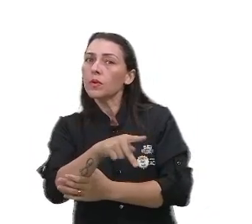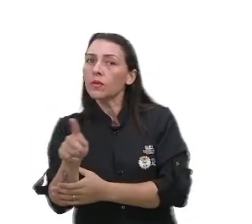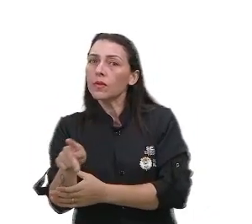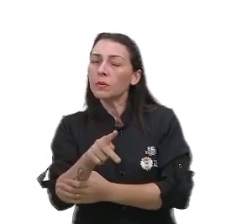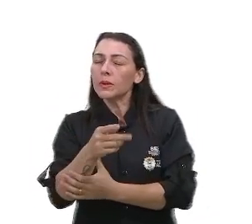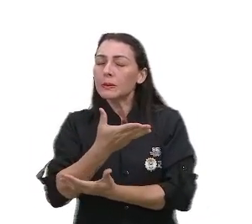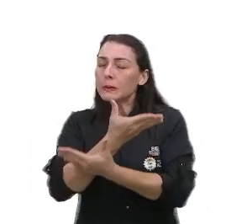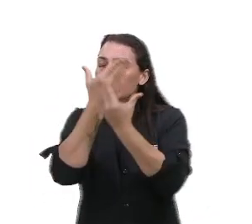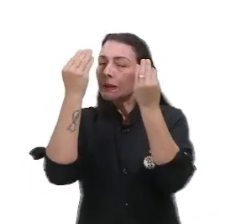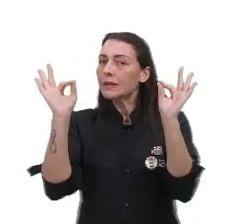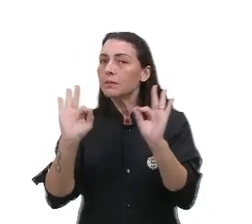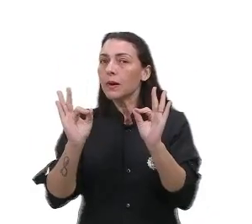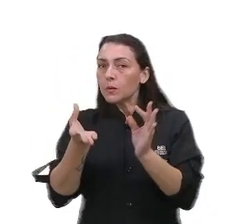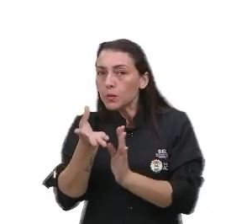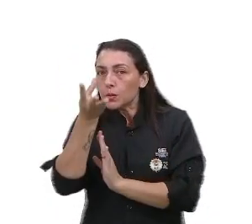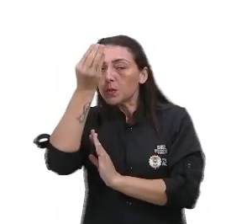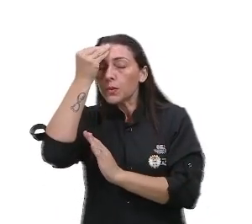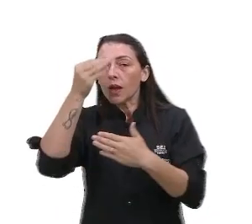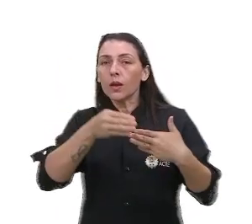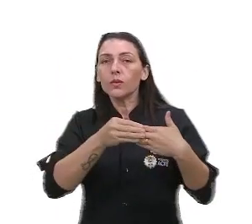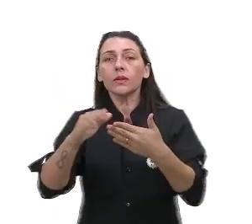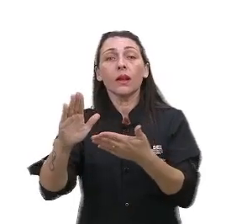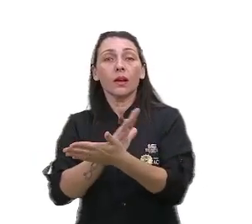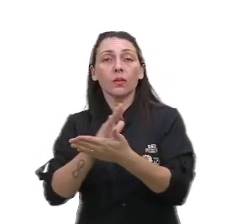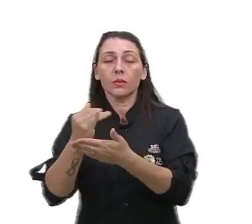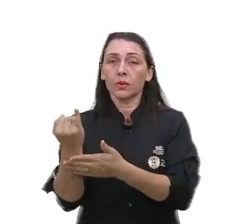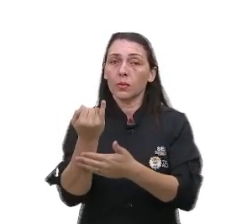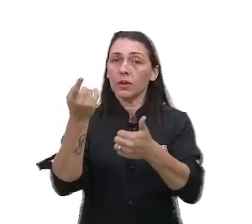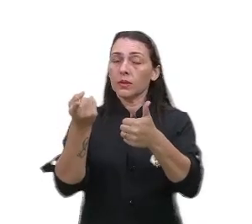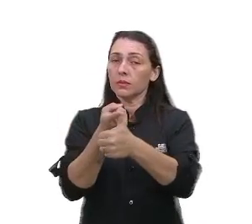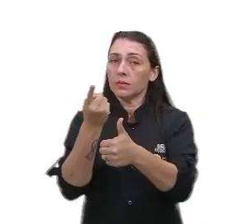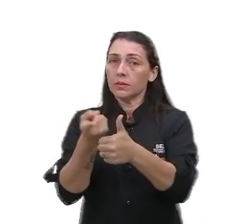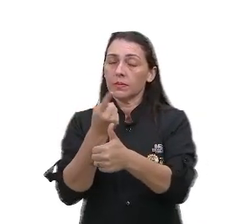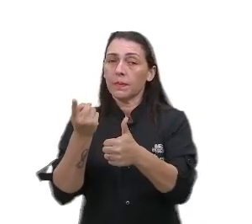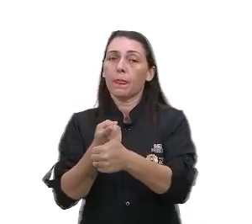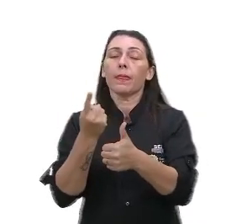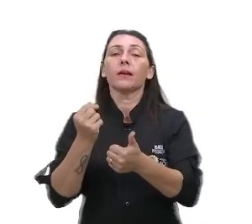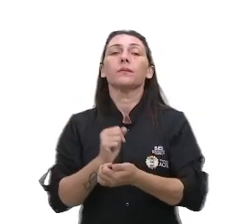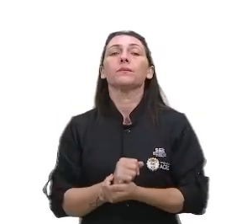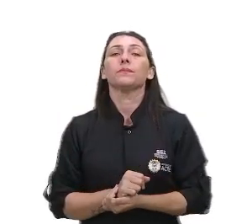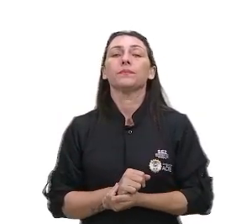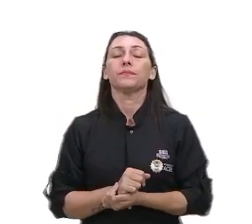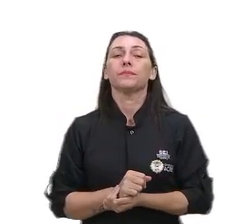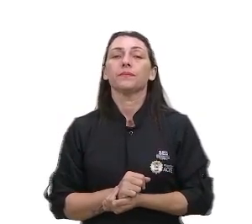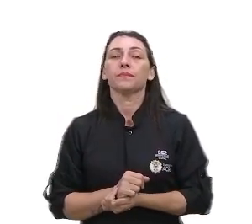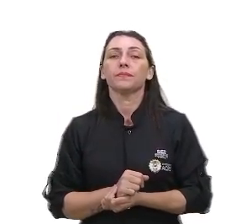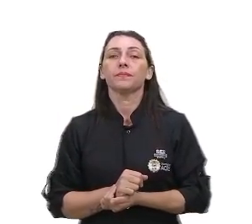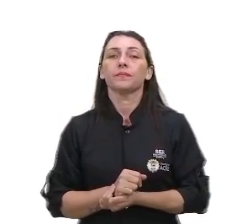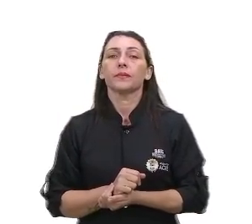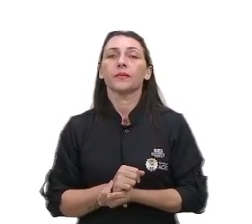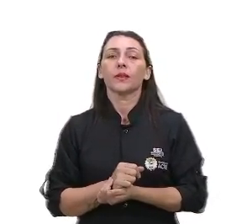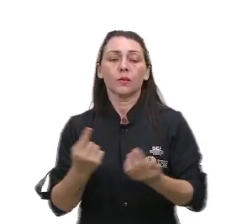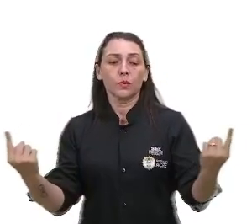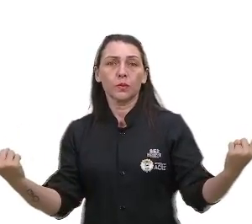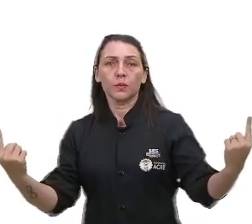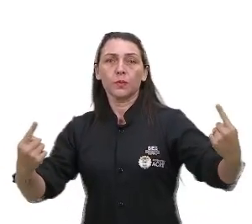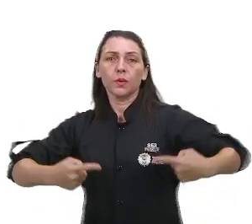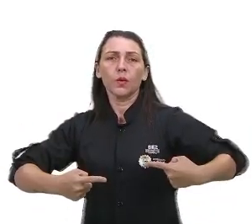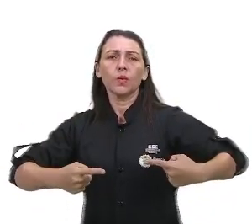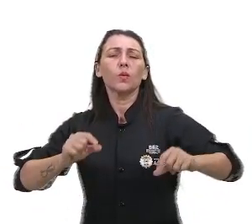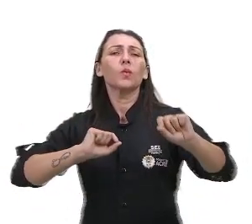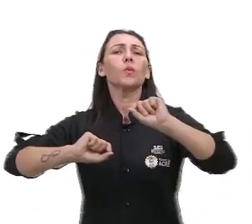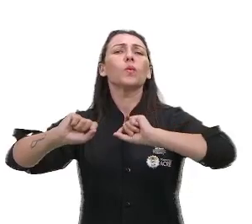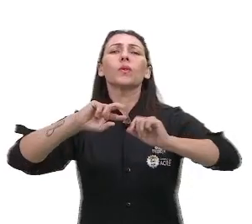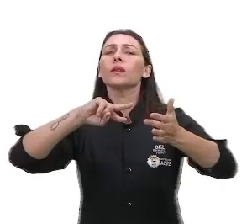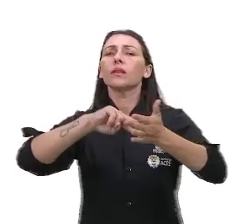para mim não esquecer mais? Eu trouxe algumas importantes. Primeiro, a chamada concorrência. O que